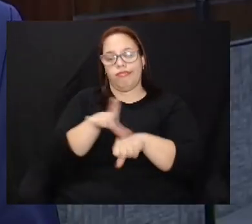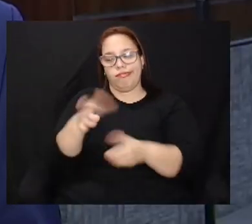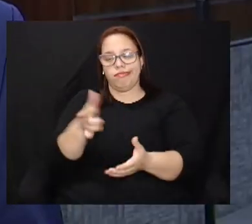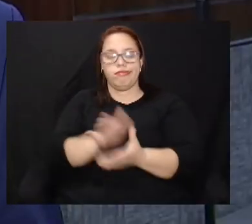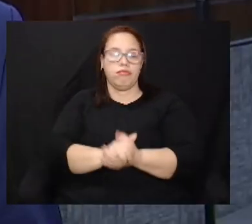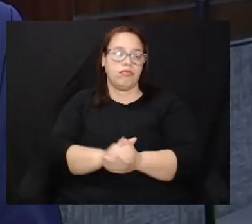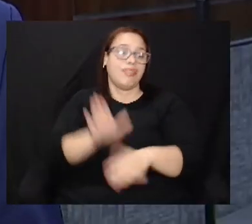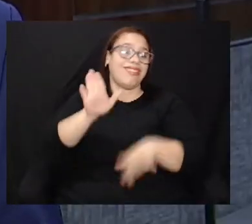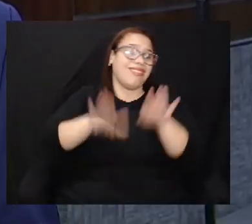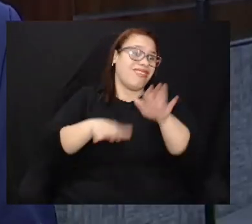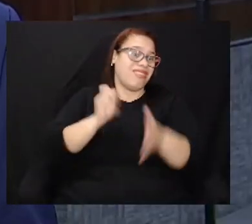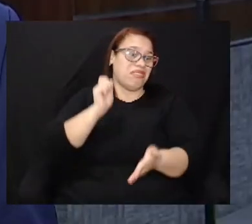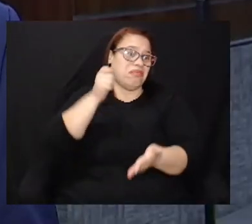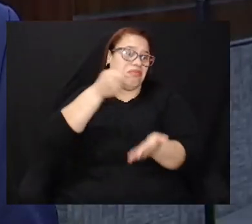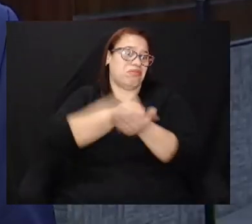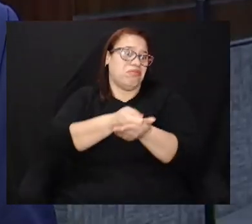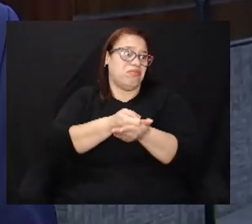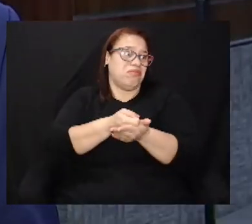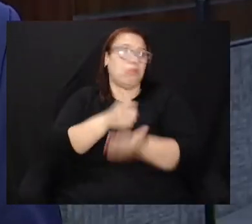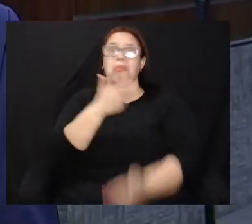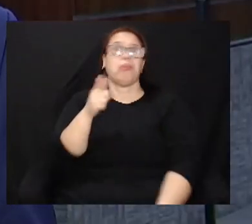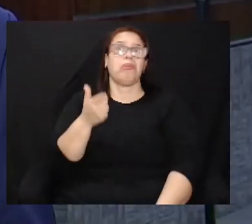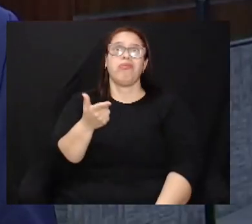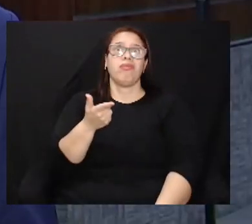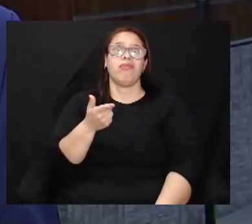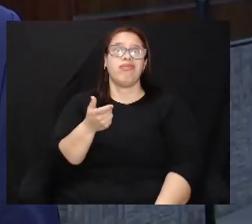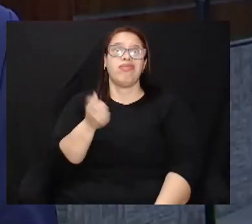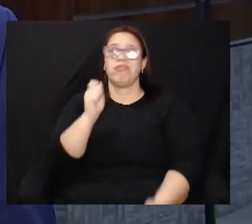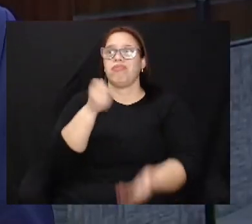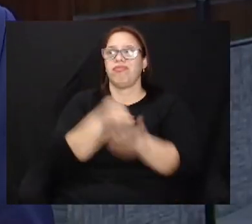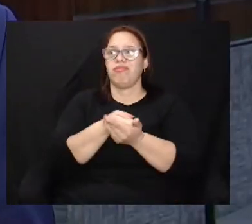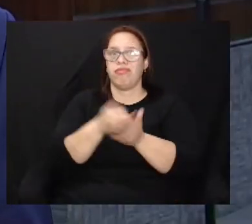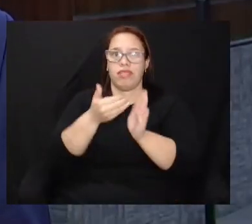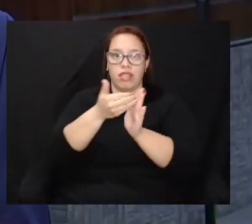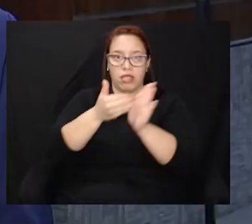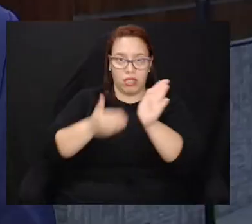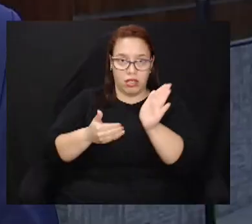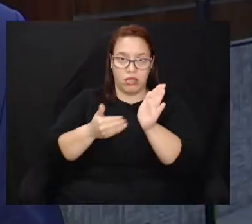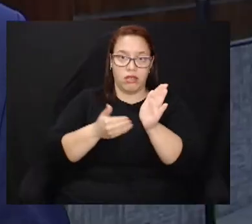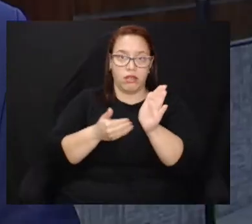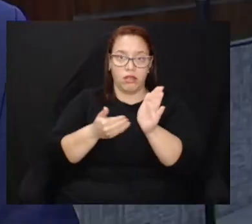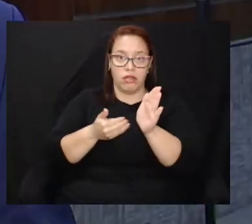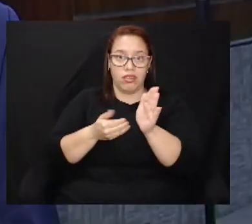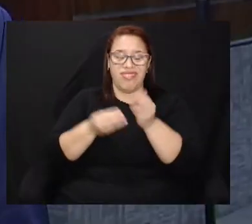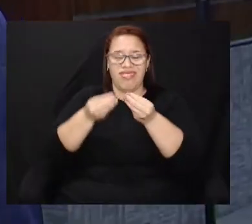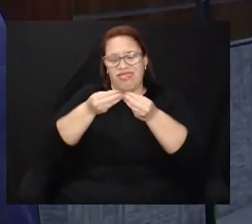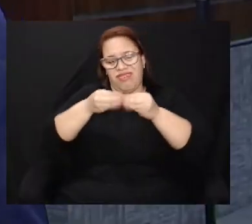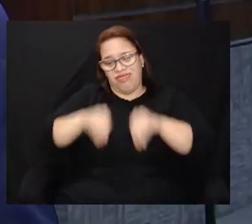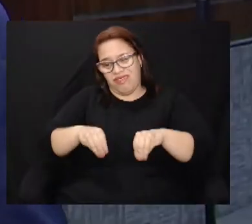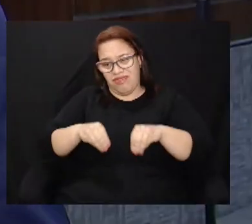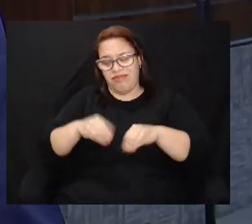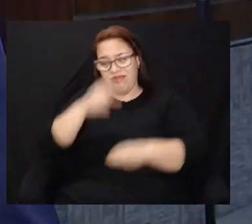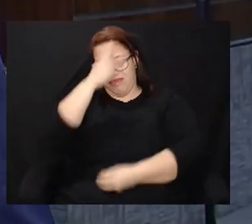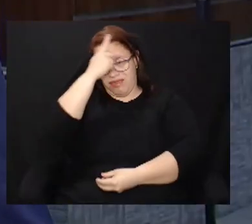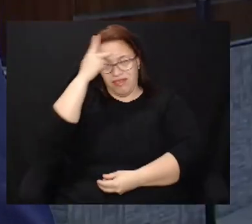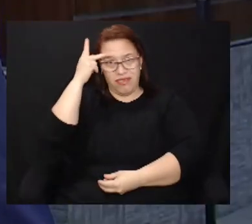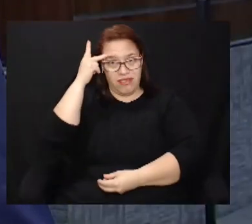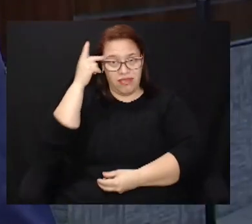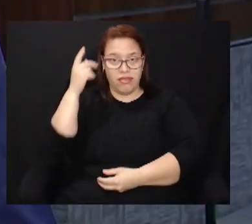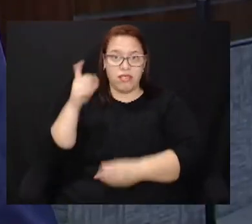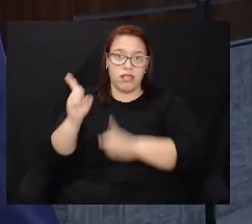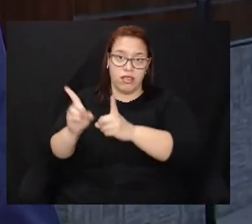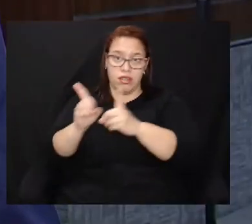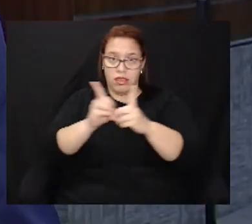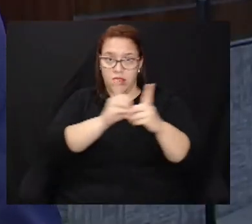pessoa paga, às vezes ela não tem condições até de pagar, ela retira. Retirando, prejudica aquela pessoa que vai até esse espaço